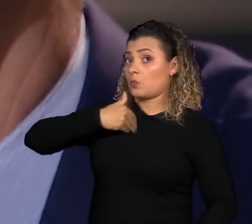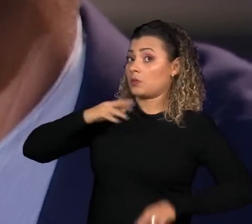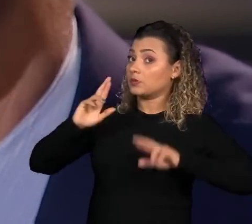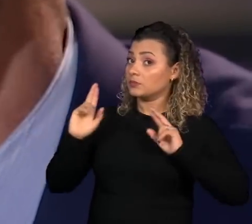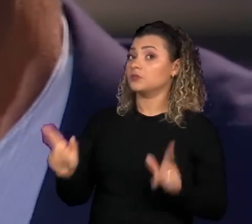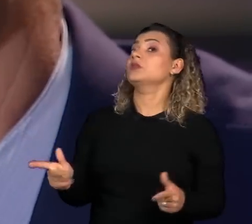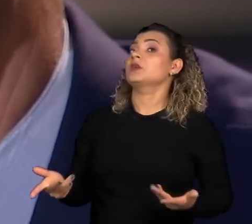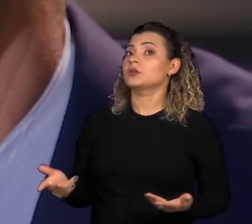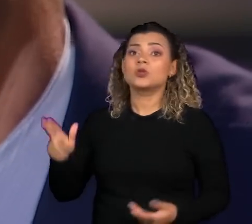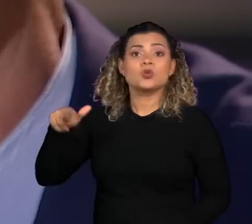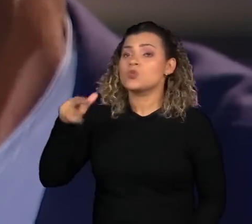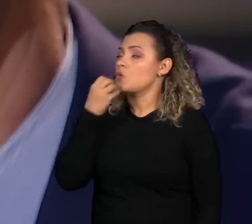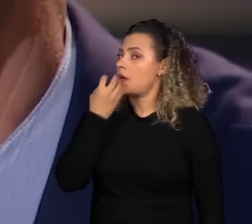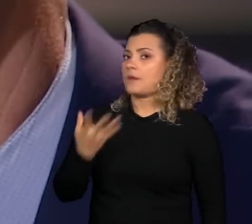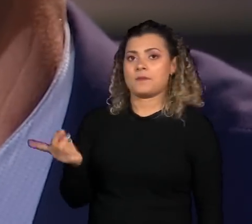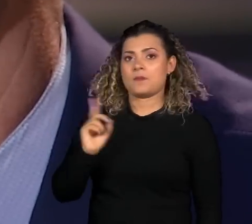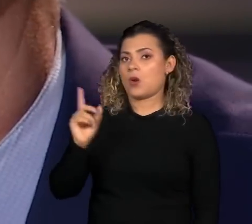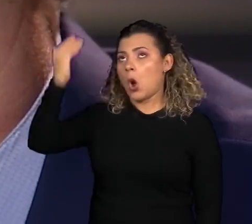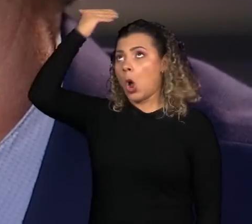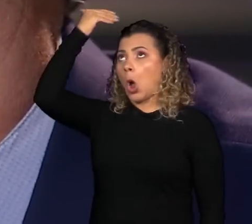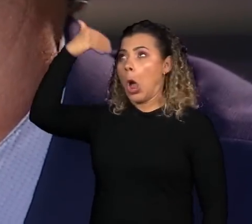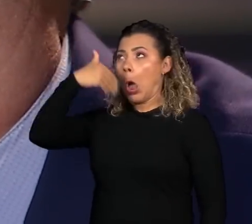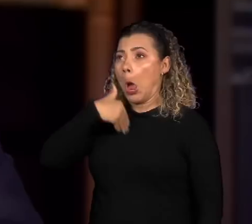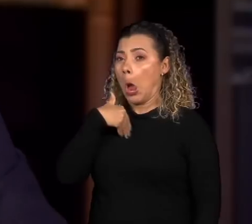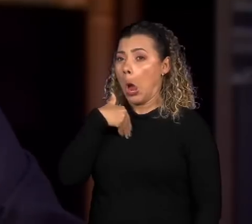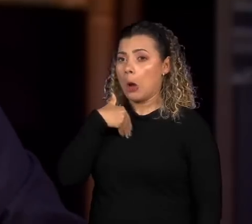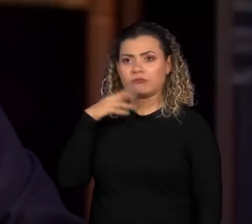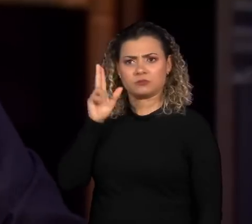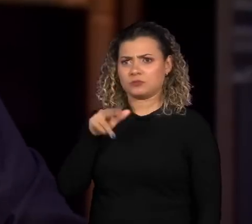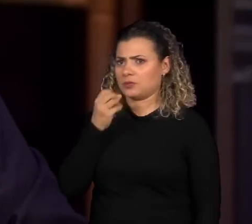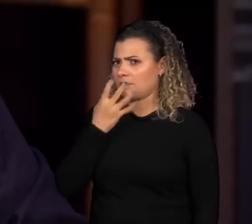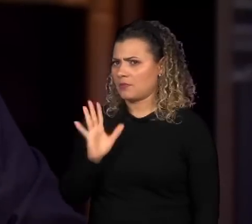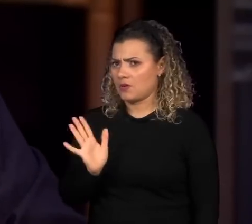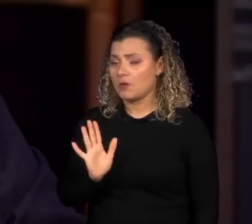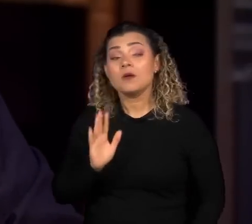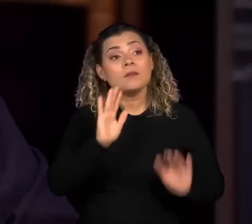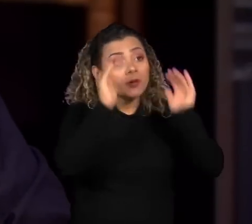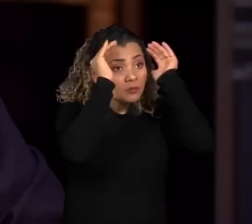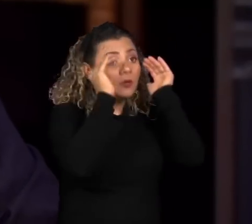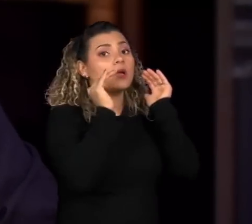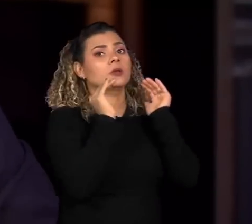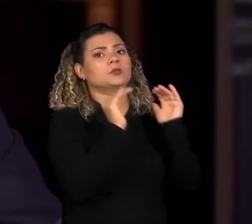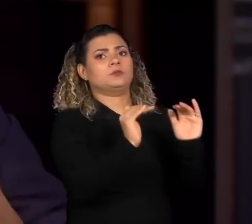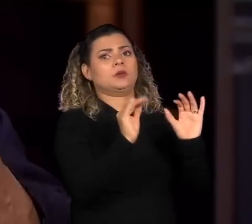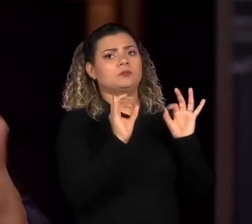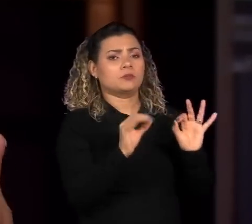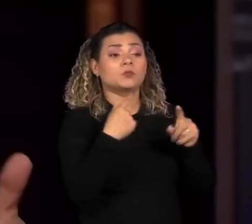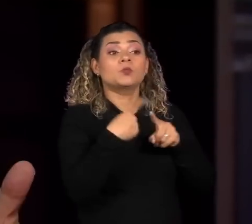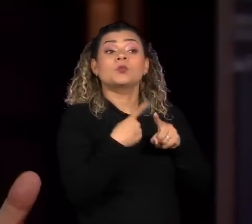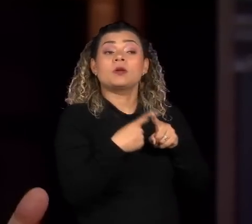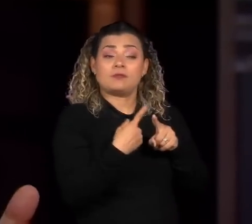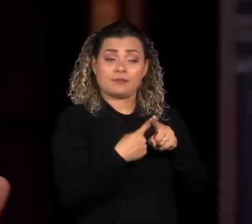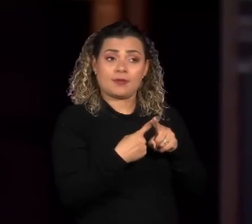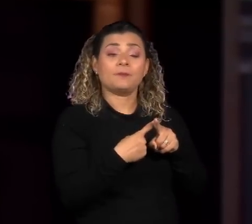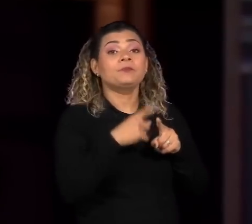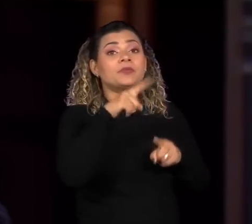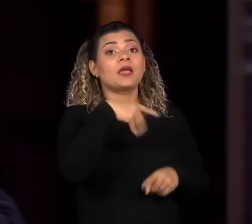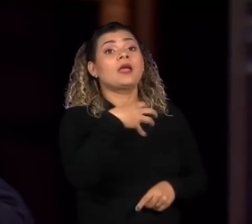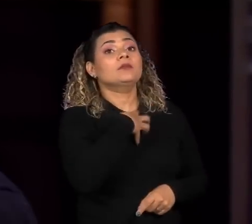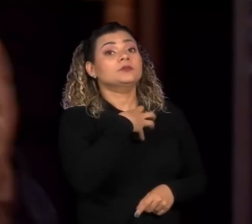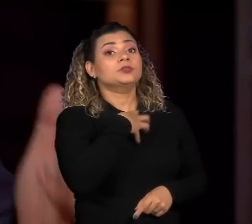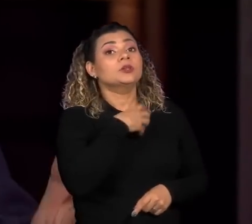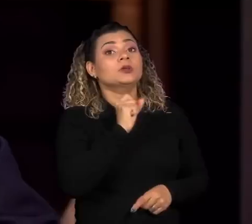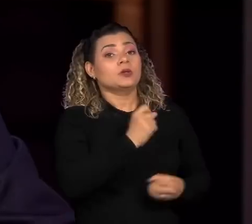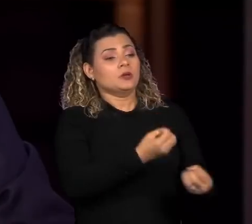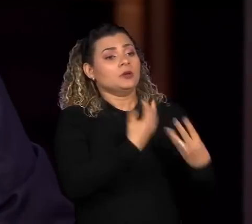sentimento de culpa nunca é bom, nunca é positivo. Mas eu respeito demais. Que bom. Porque essa é a formação